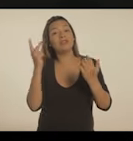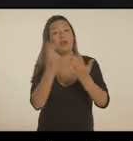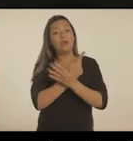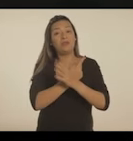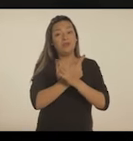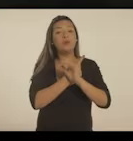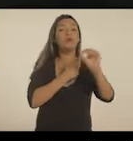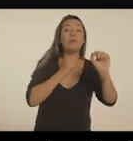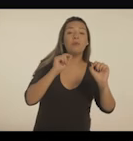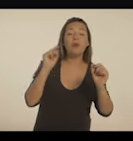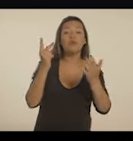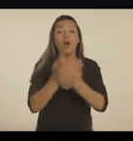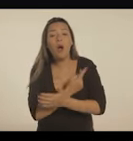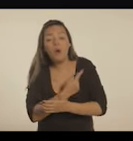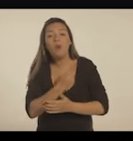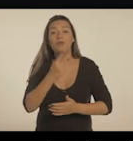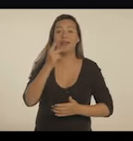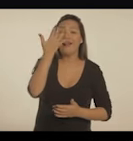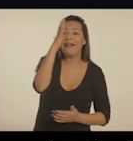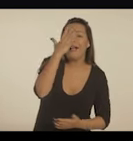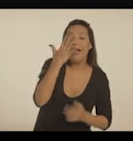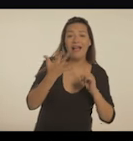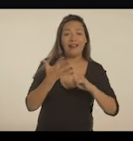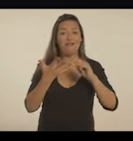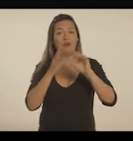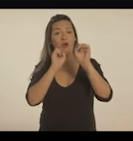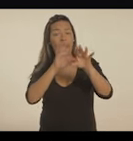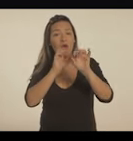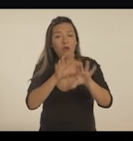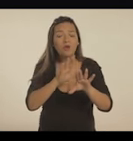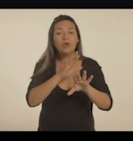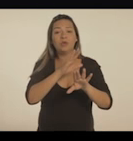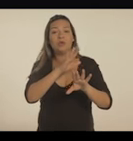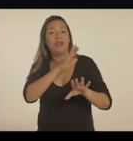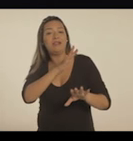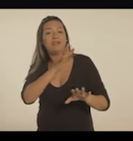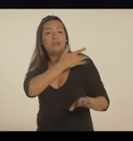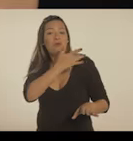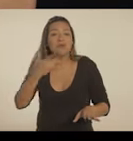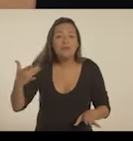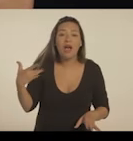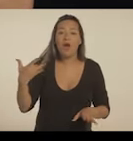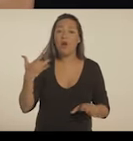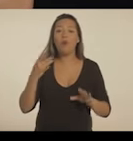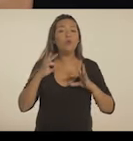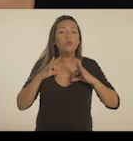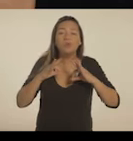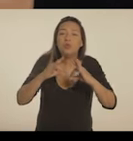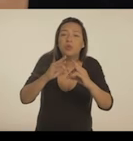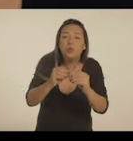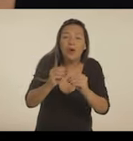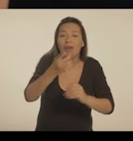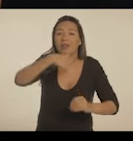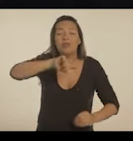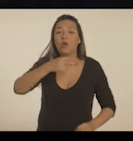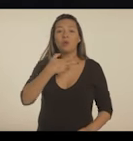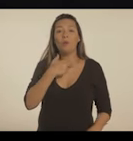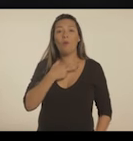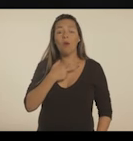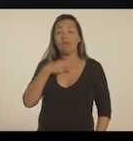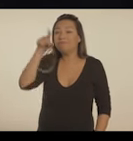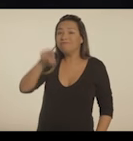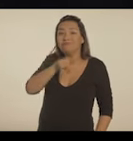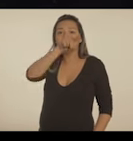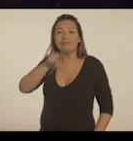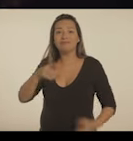do que pode acontecer com o carnaval, com a população LGBT, com a educação pública, com a saúde pública, com a segurança pública, nós não